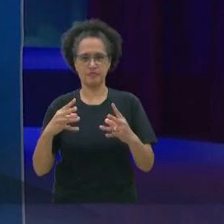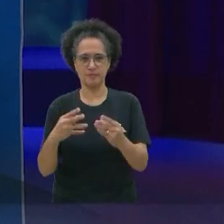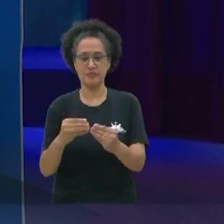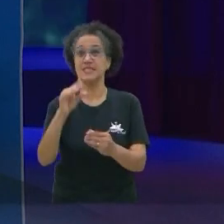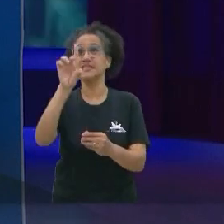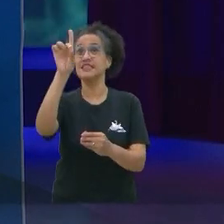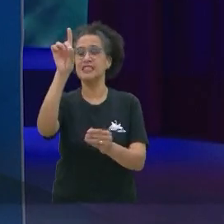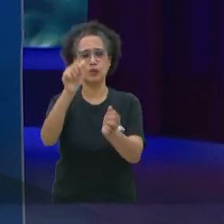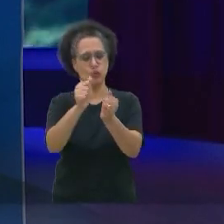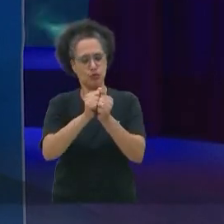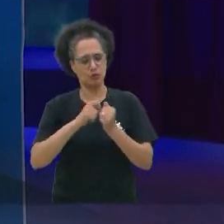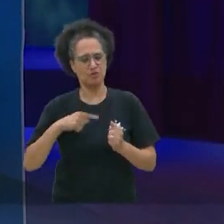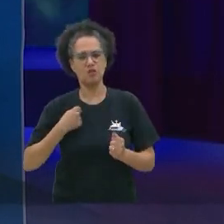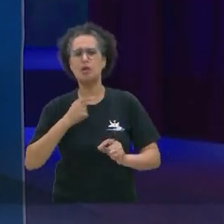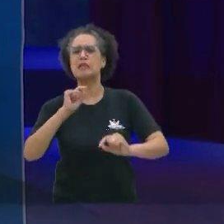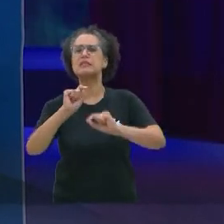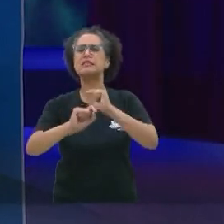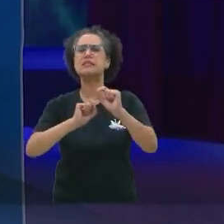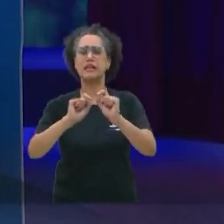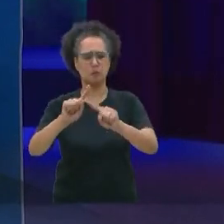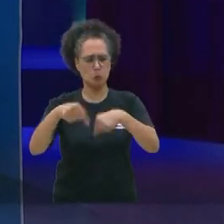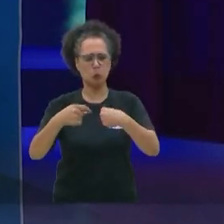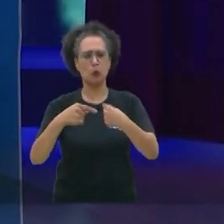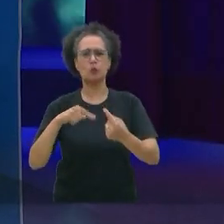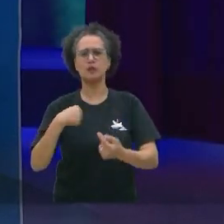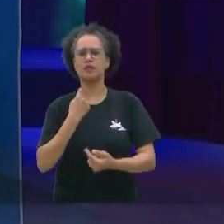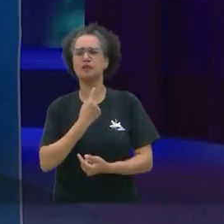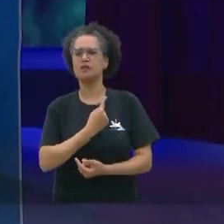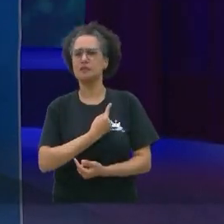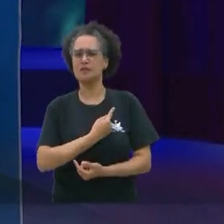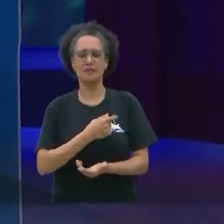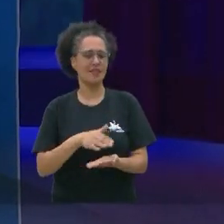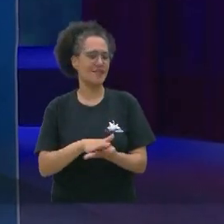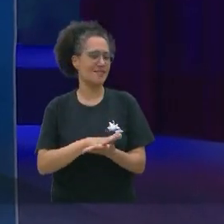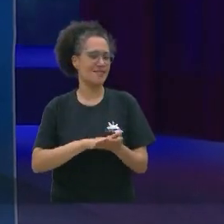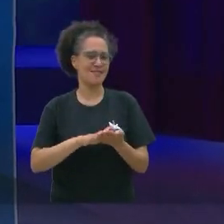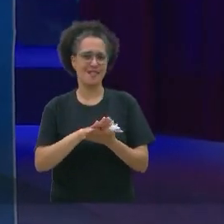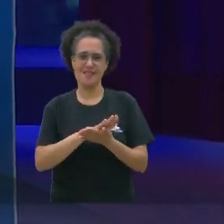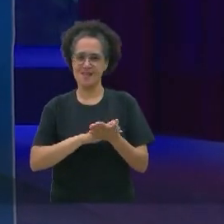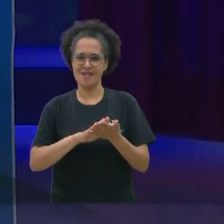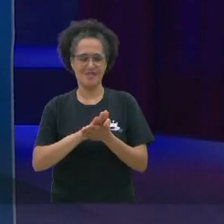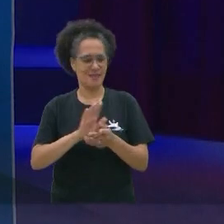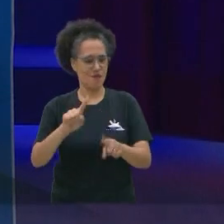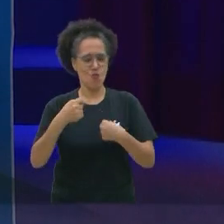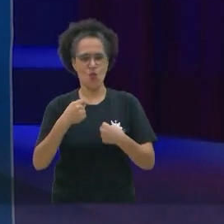por nós, quem será contra nós? Nada pode contra nós.